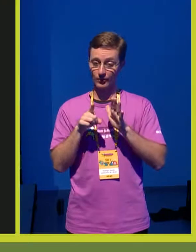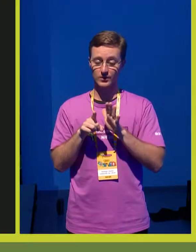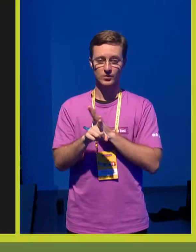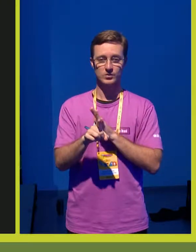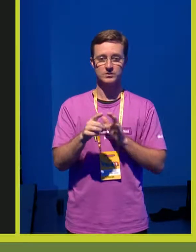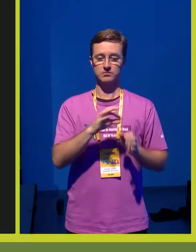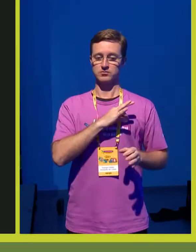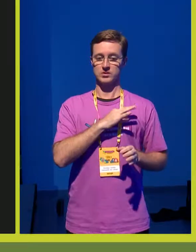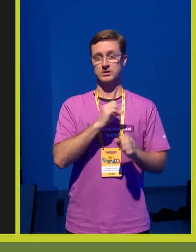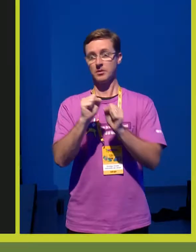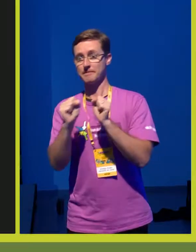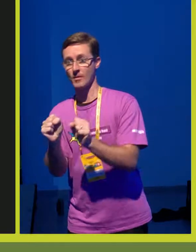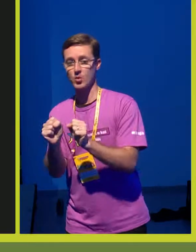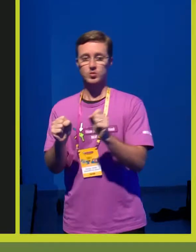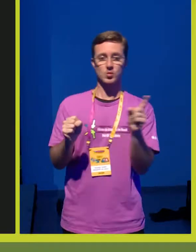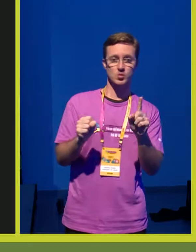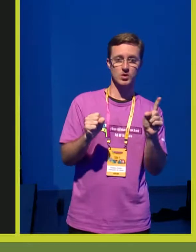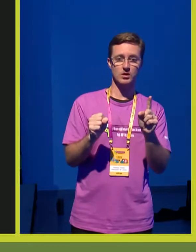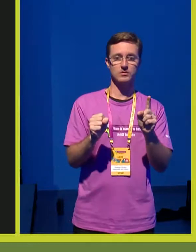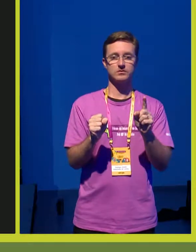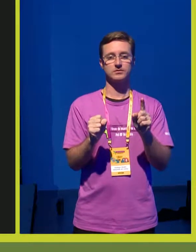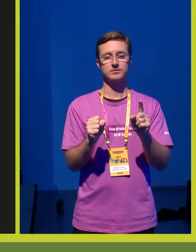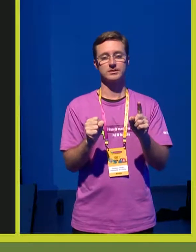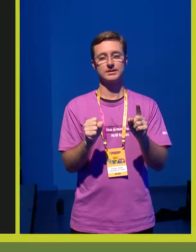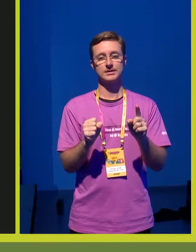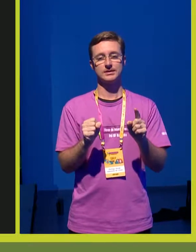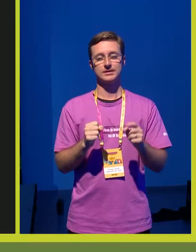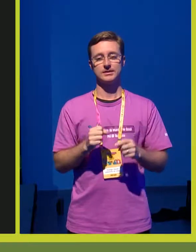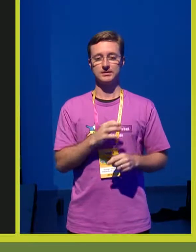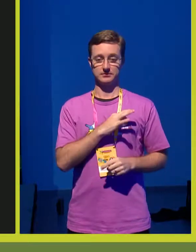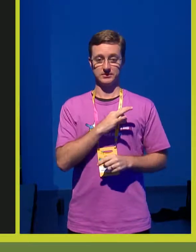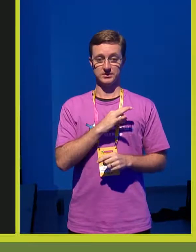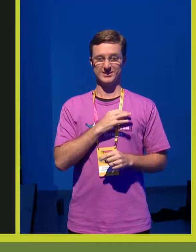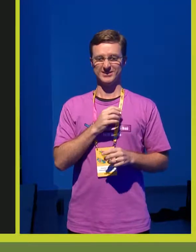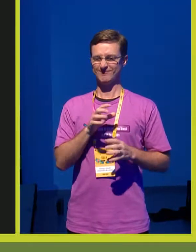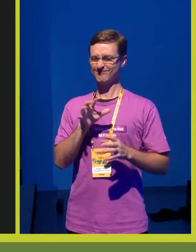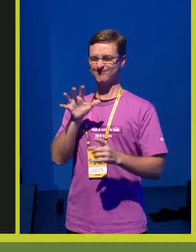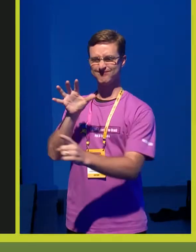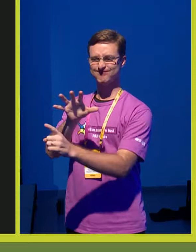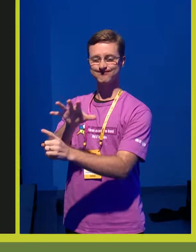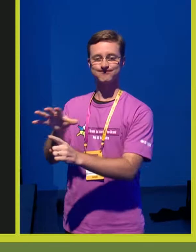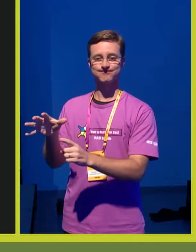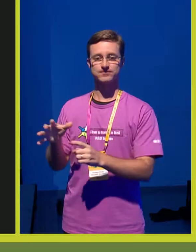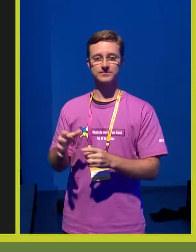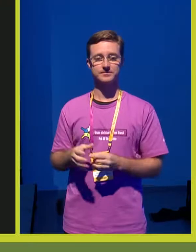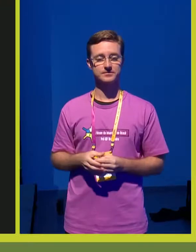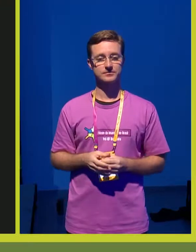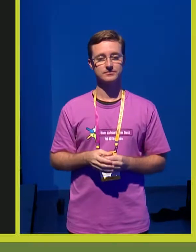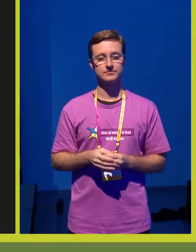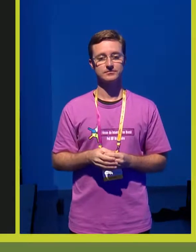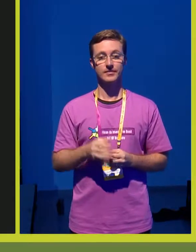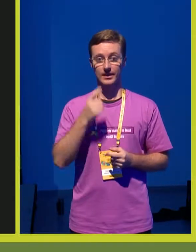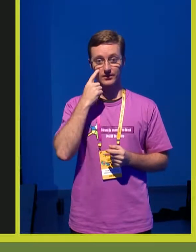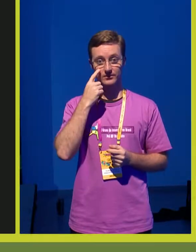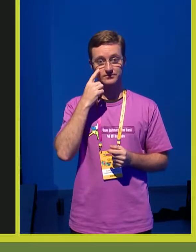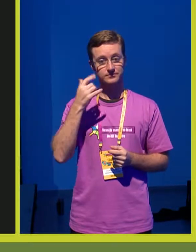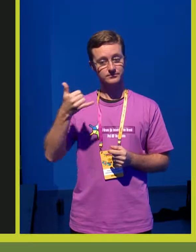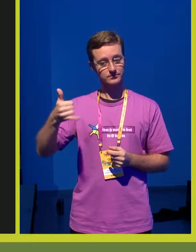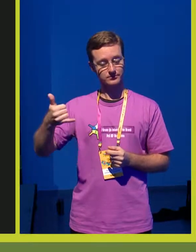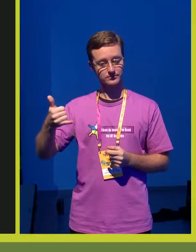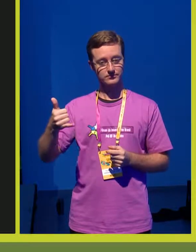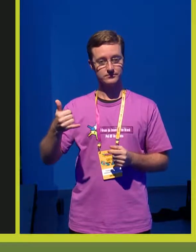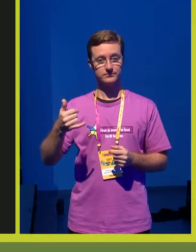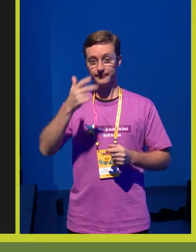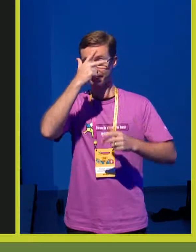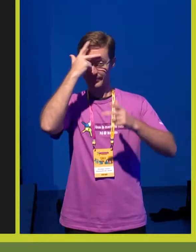sobre o que a polícia pode fazer ou não no âmbito de policiamento ostensivo e aí envolvendo questões de acesso ao celular e as